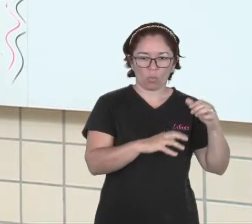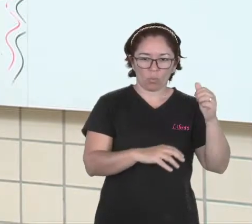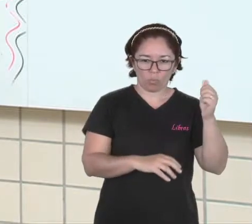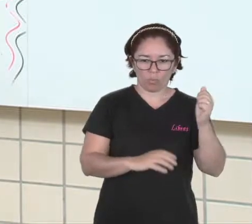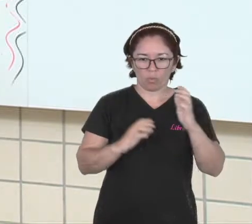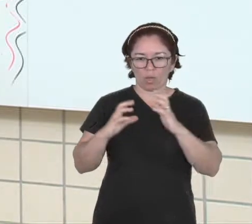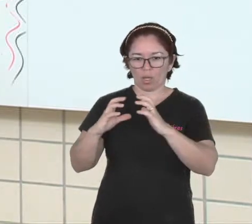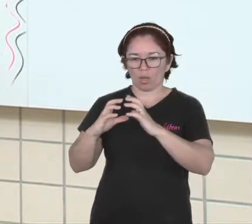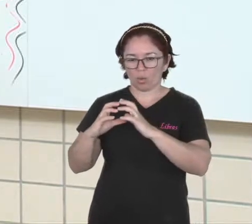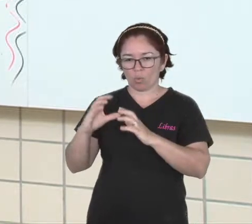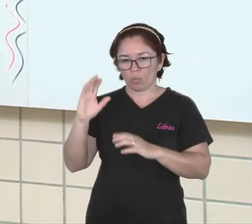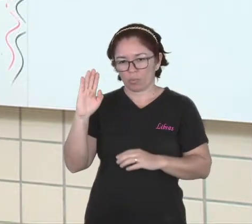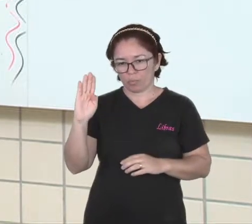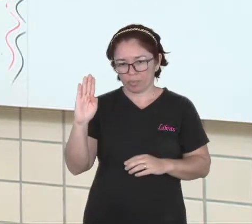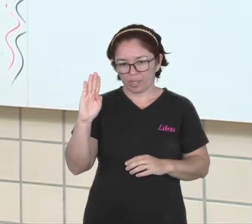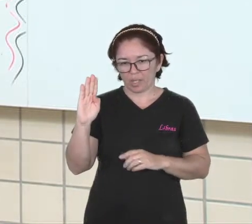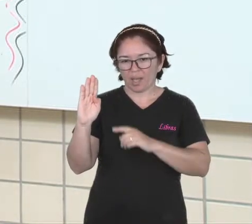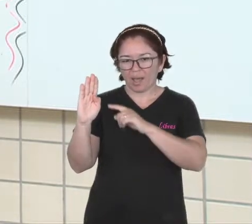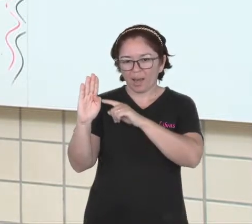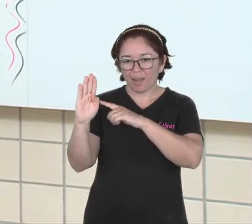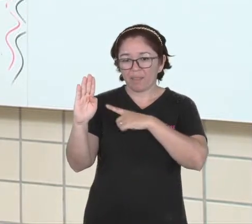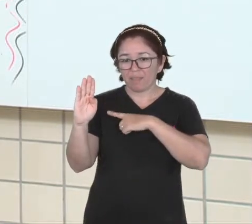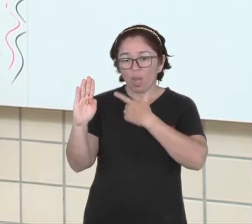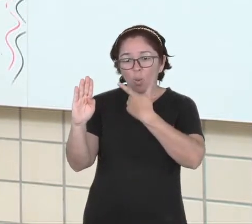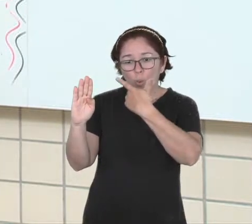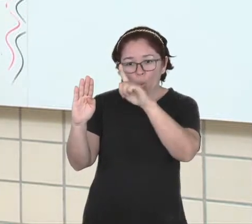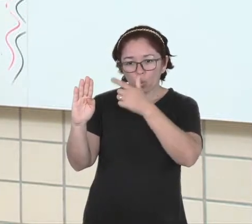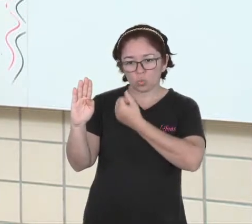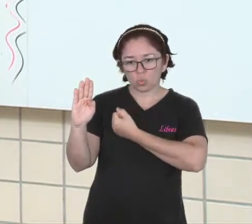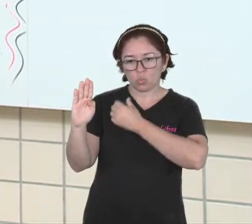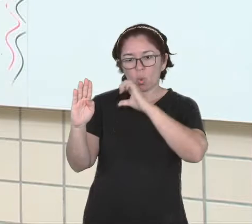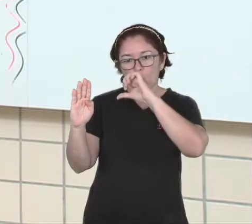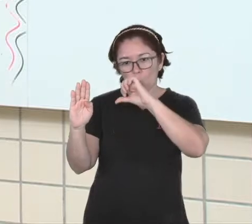essa resposta. Isso tem uma razão de ser, tudo bem?